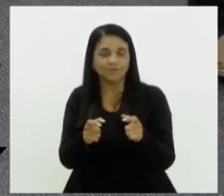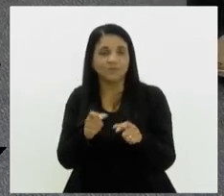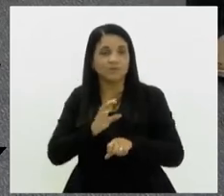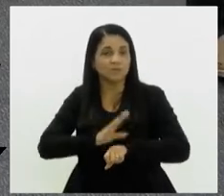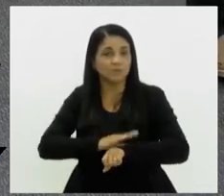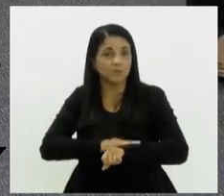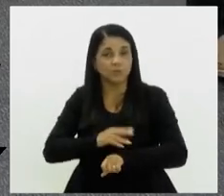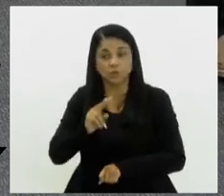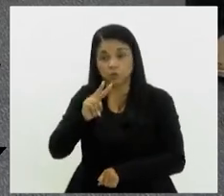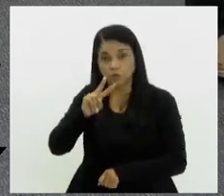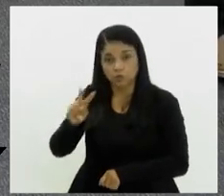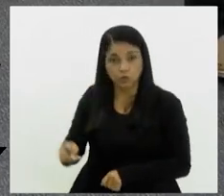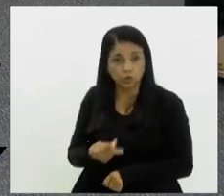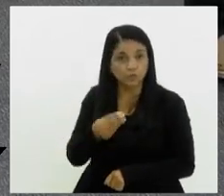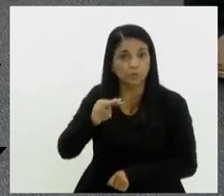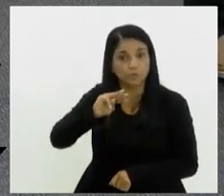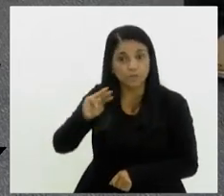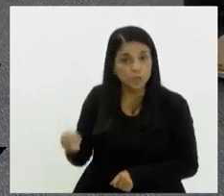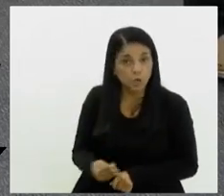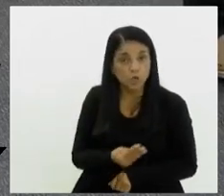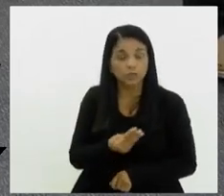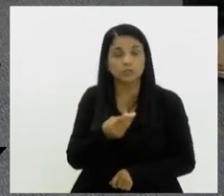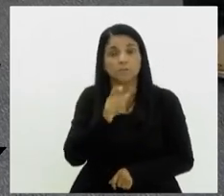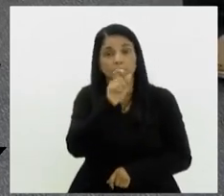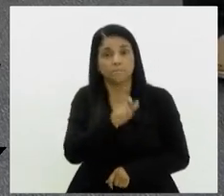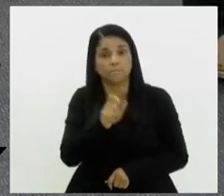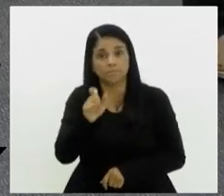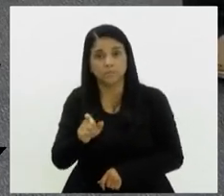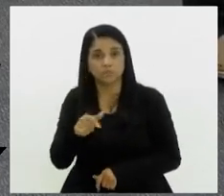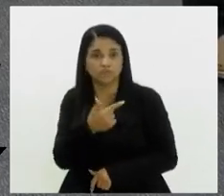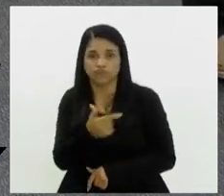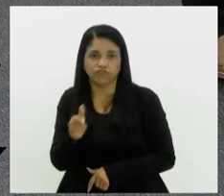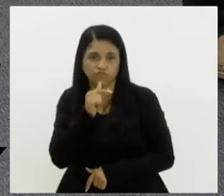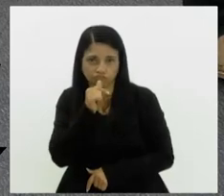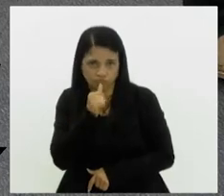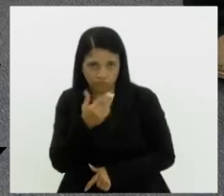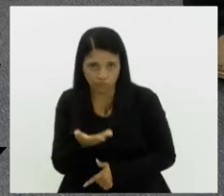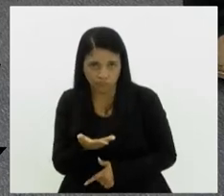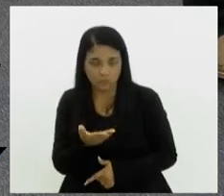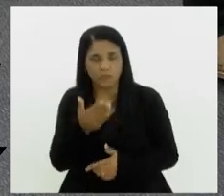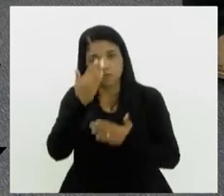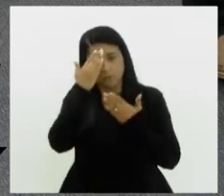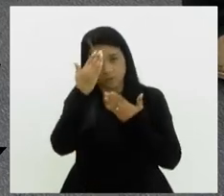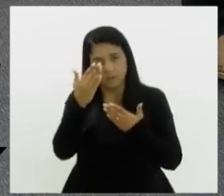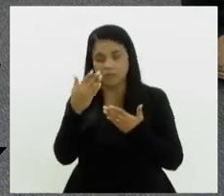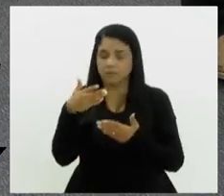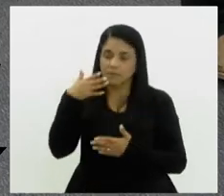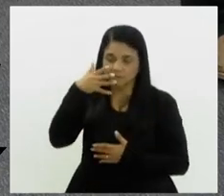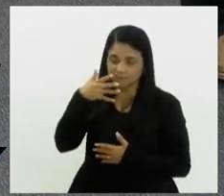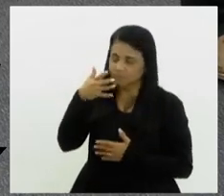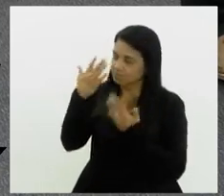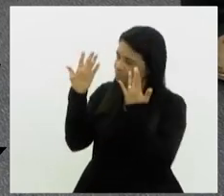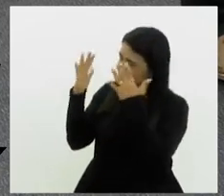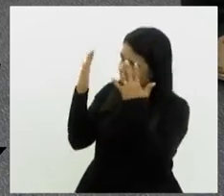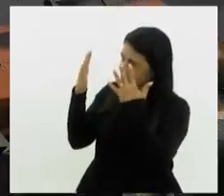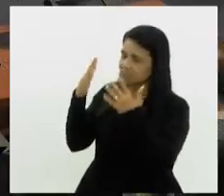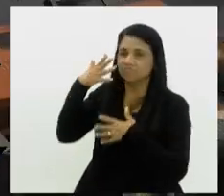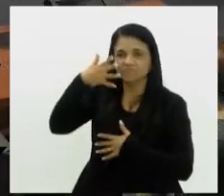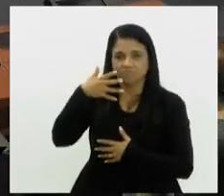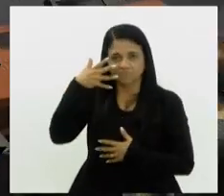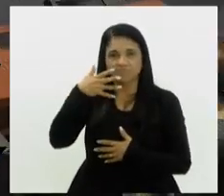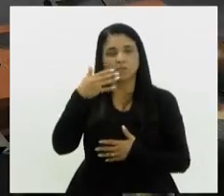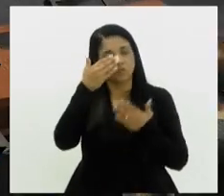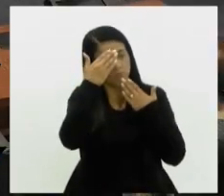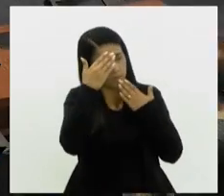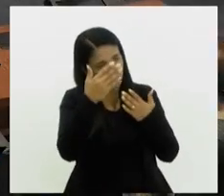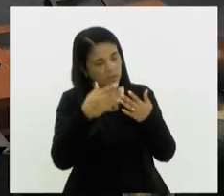2 milhões de pessoas que ficaram sem o serviço atendido. Obrigado pela parte, parabenizo pelo seu discurso. Obrigado,